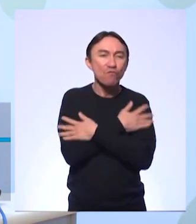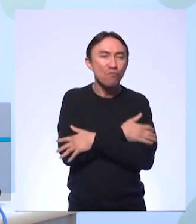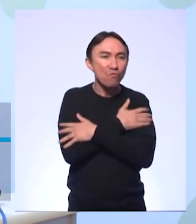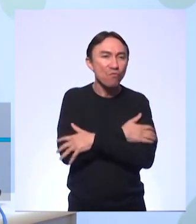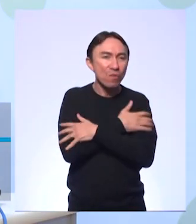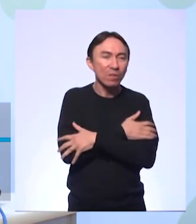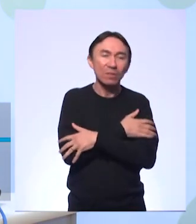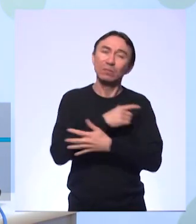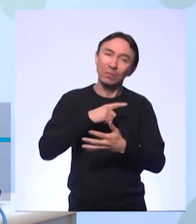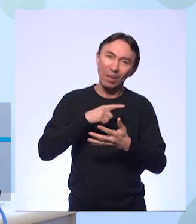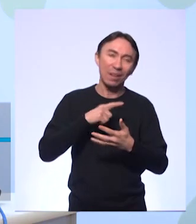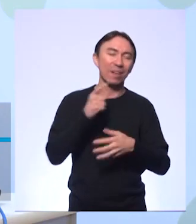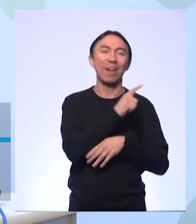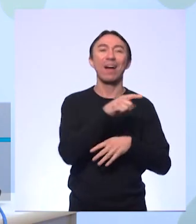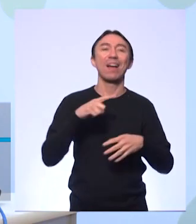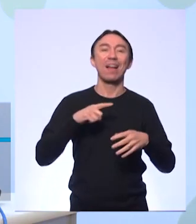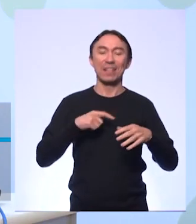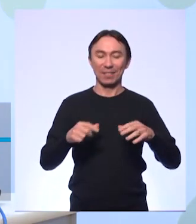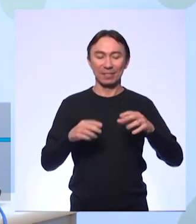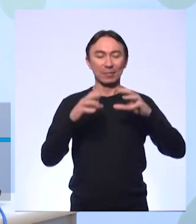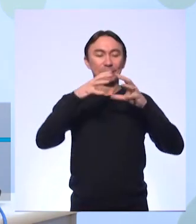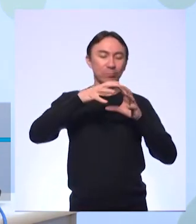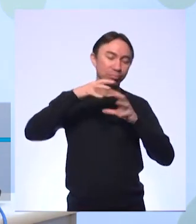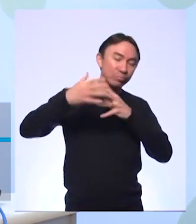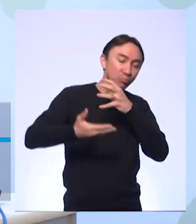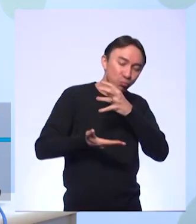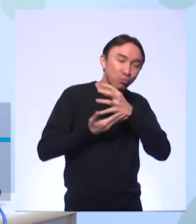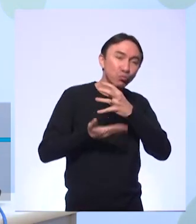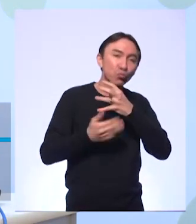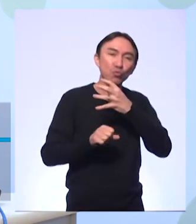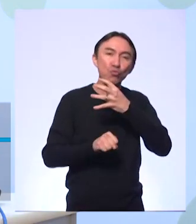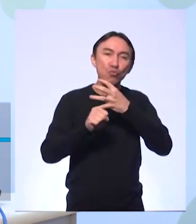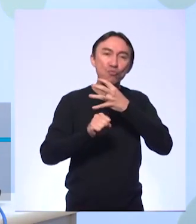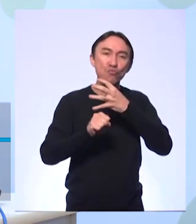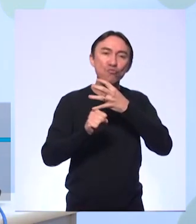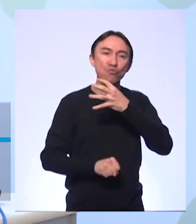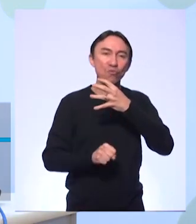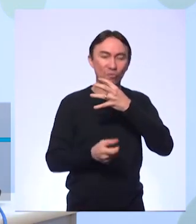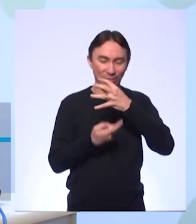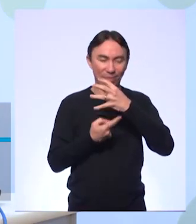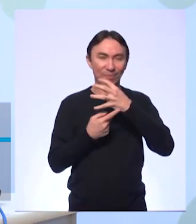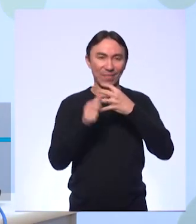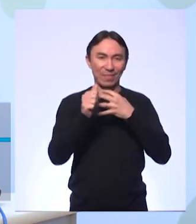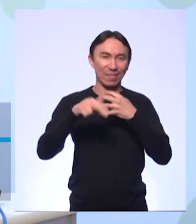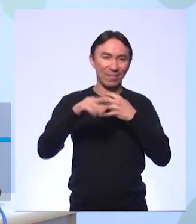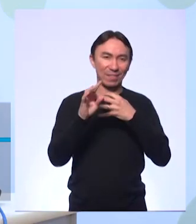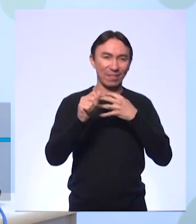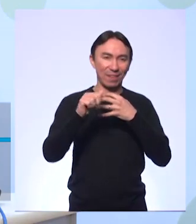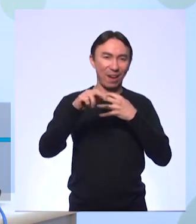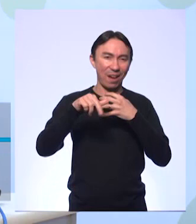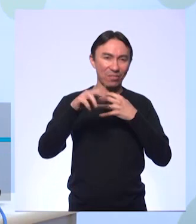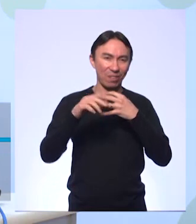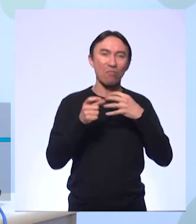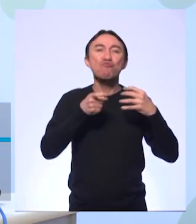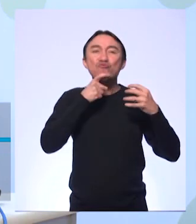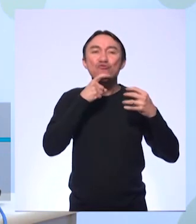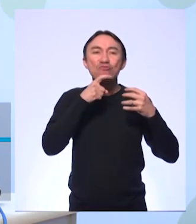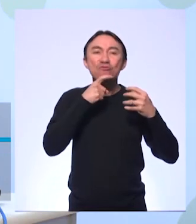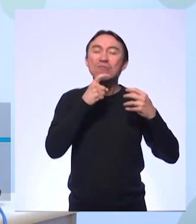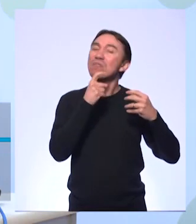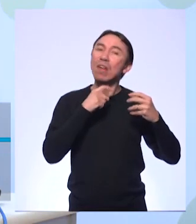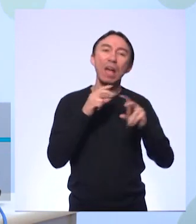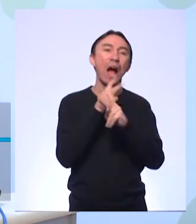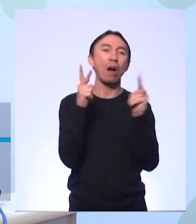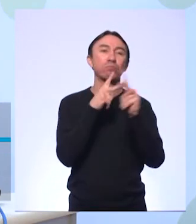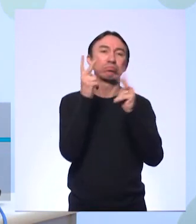da Antártida, por causa da proximidade, como vocês viram aí na localização. Tudo bem? No outro mapa aqui nós vamos ver que também